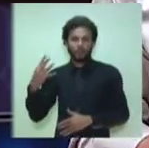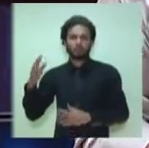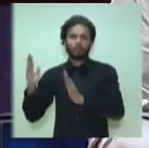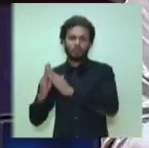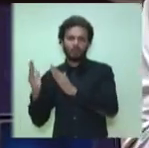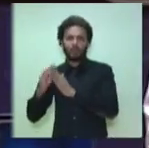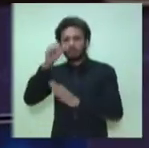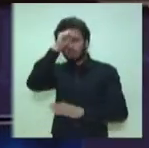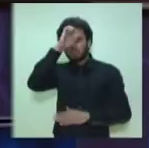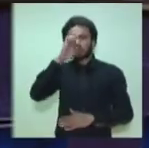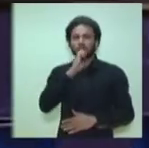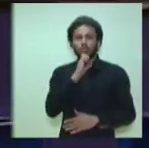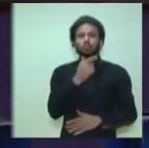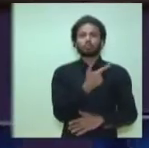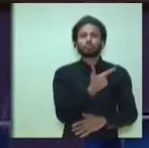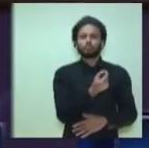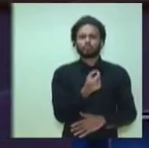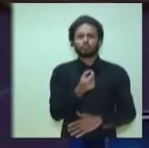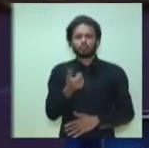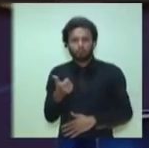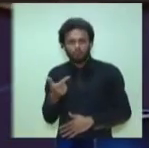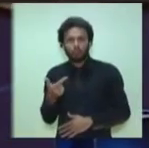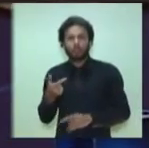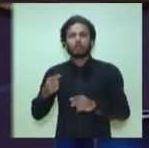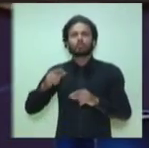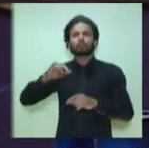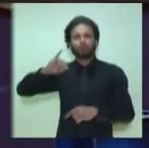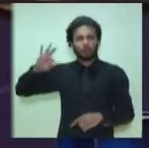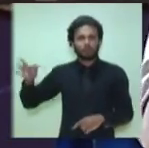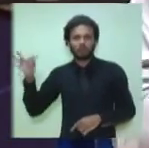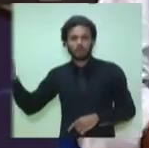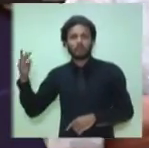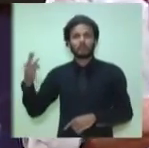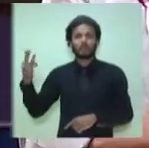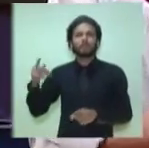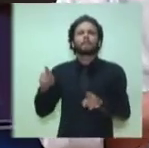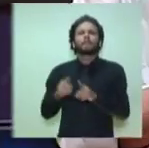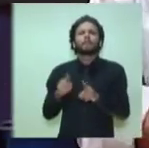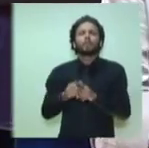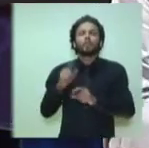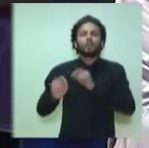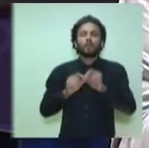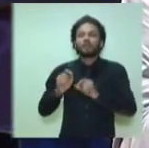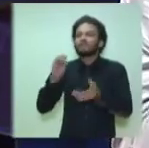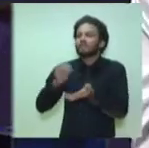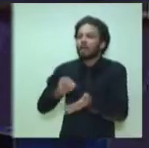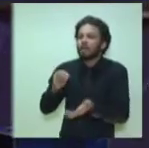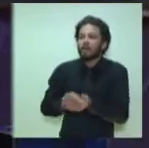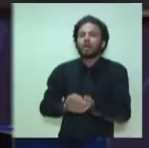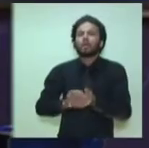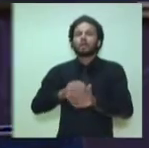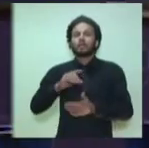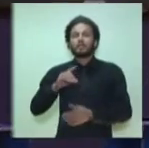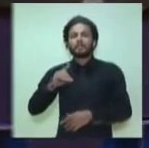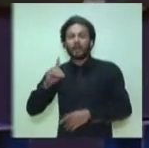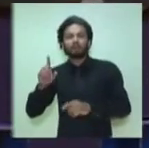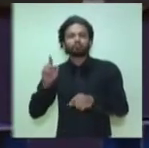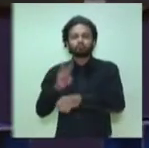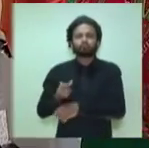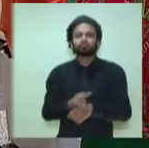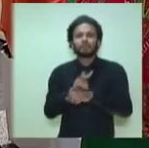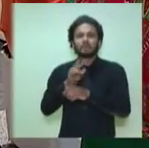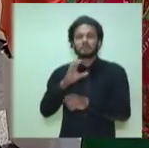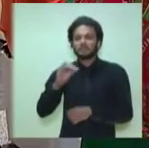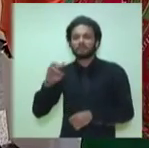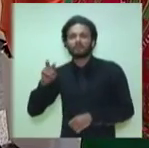Etelvina, 202 no Jorge Teixeira 3, fora as da Defesa Civil, retirando pessoas de áreas